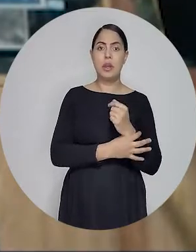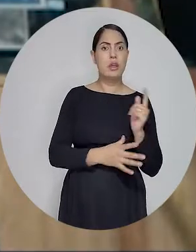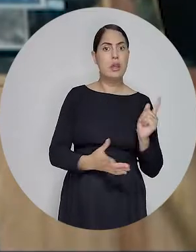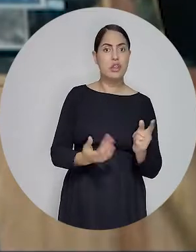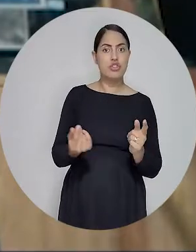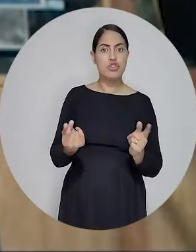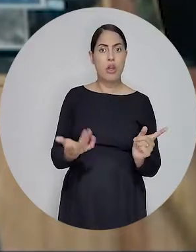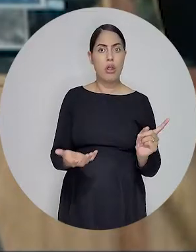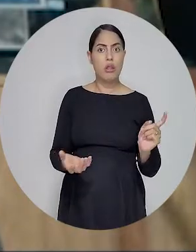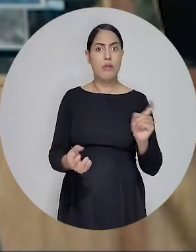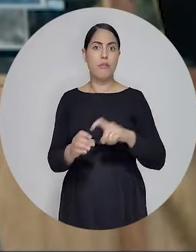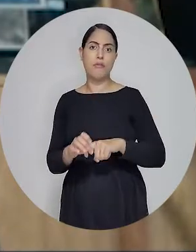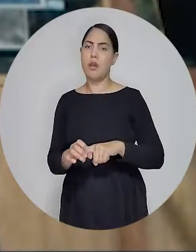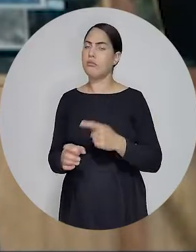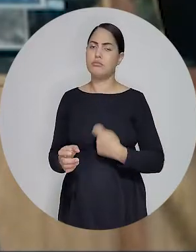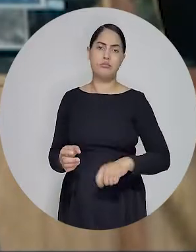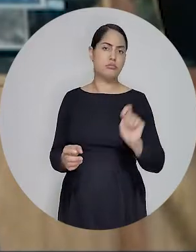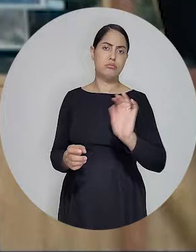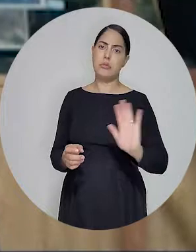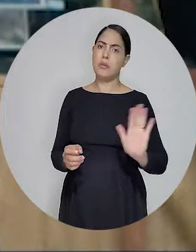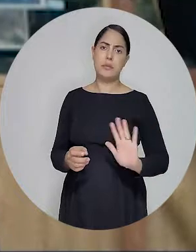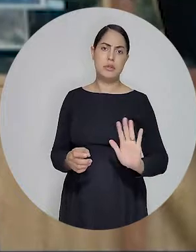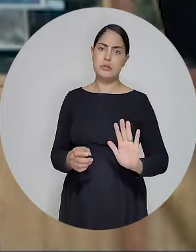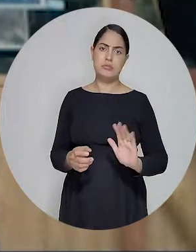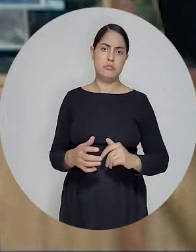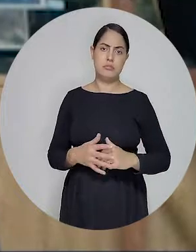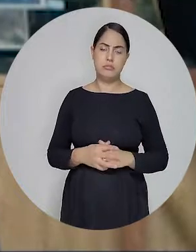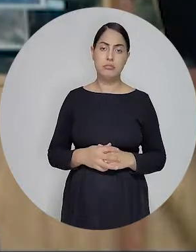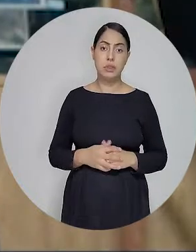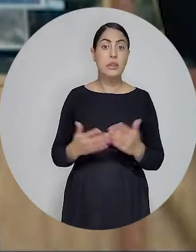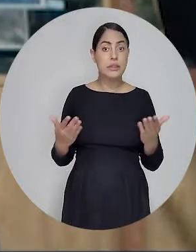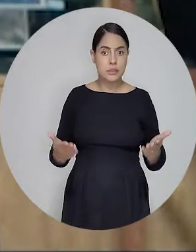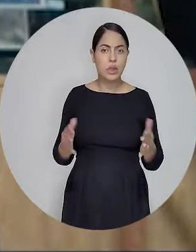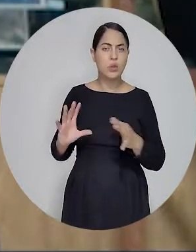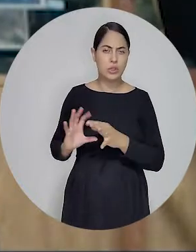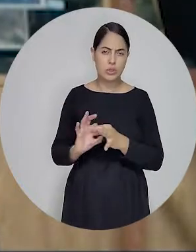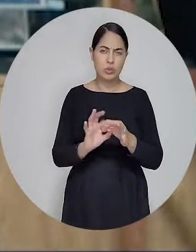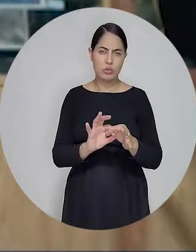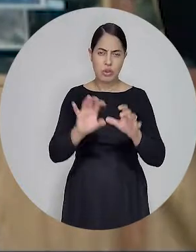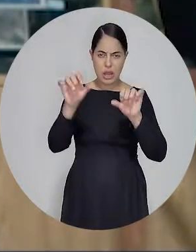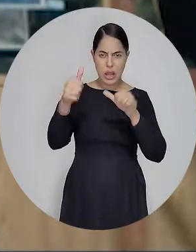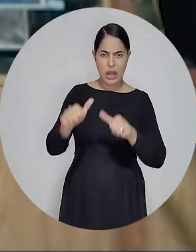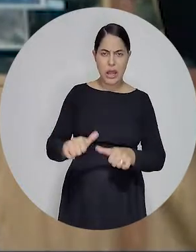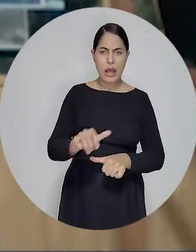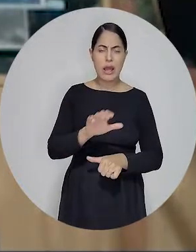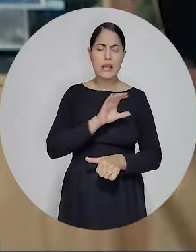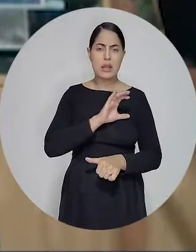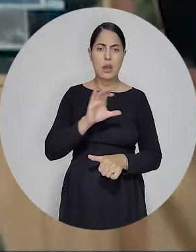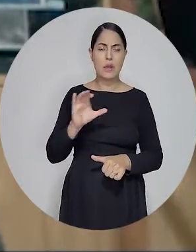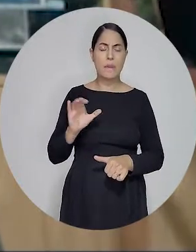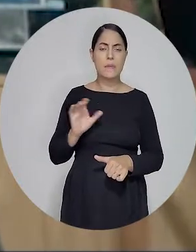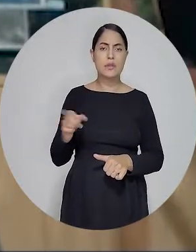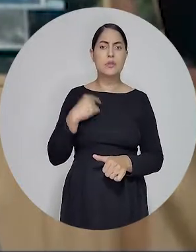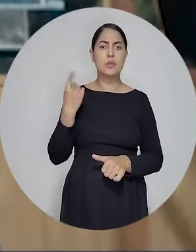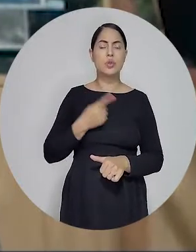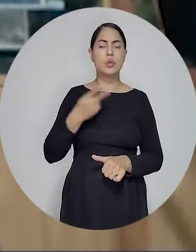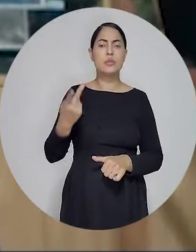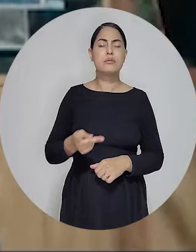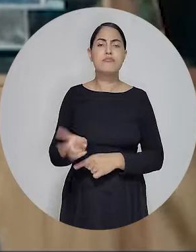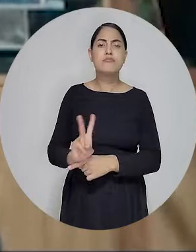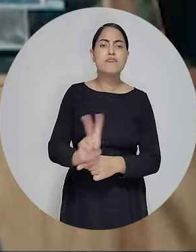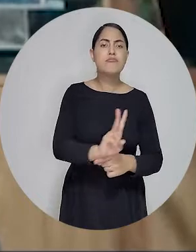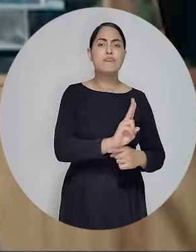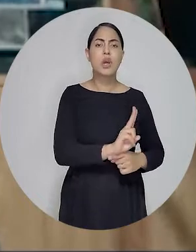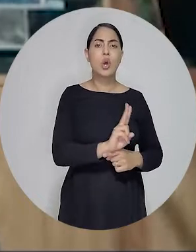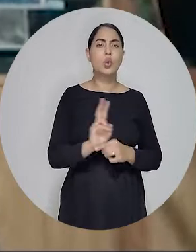presentes, o segurado não vai ser obrigado a devolver esses valores que ele eventualmente tenha recebido. Então, essa análise da comissão, a